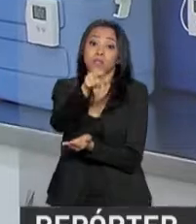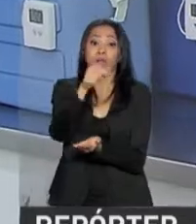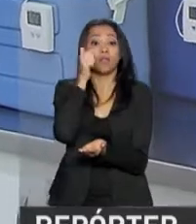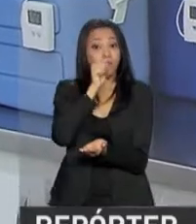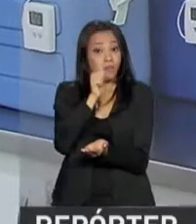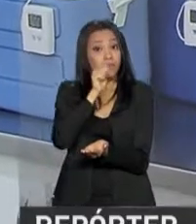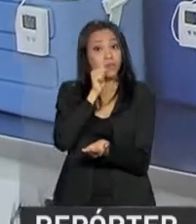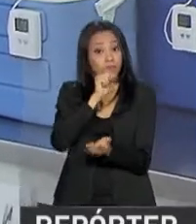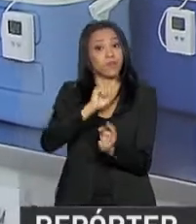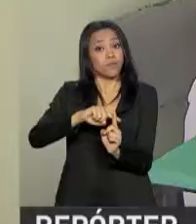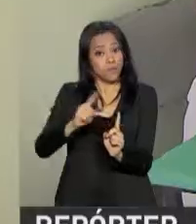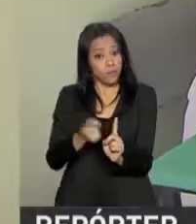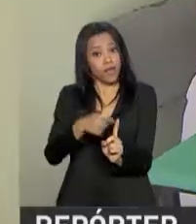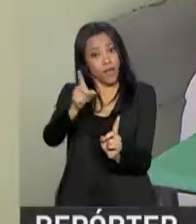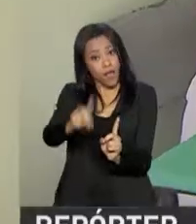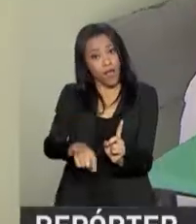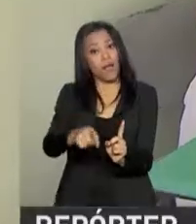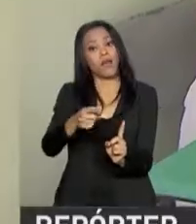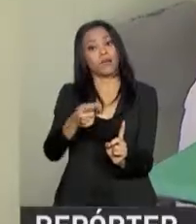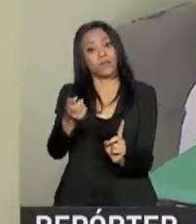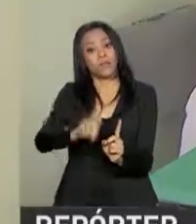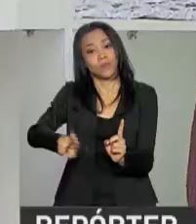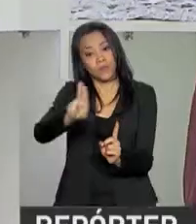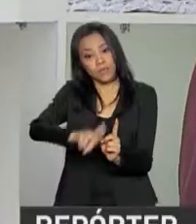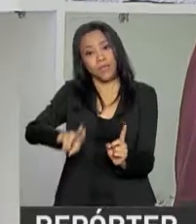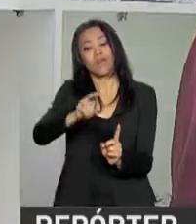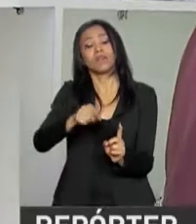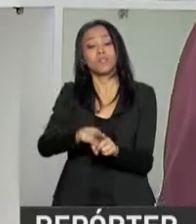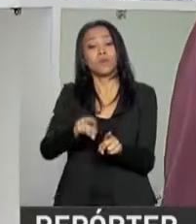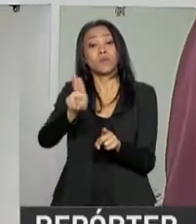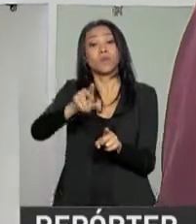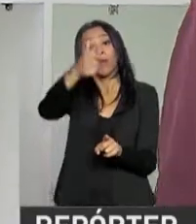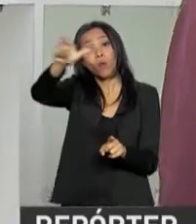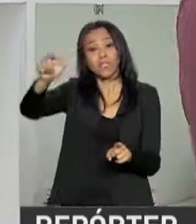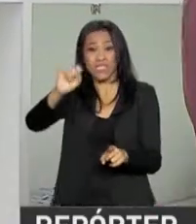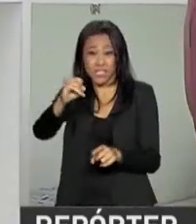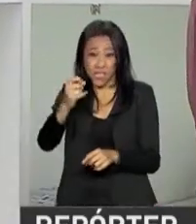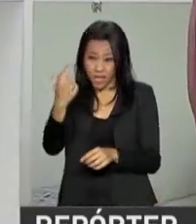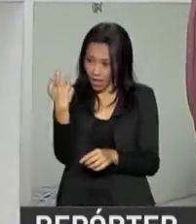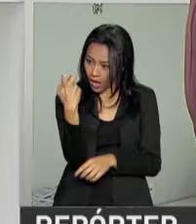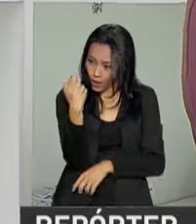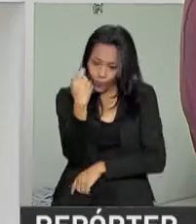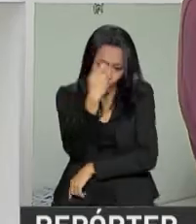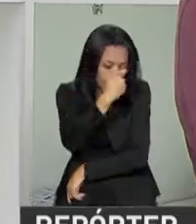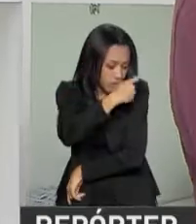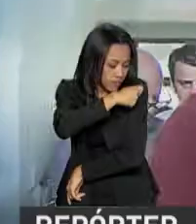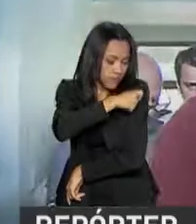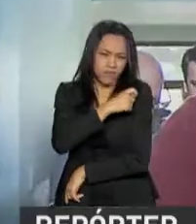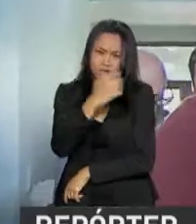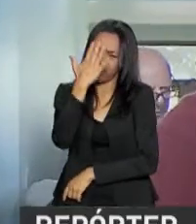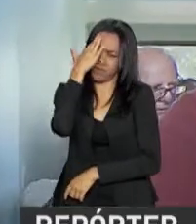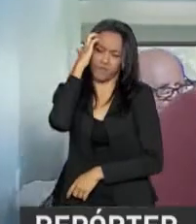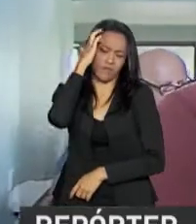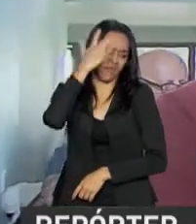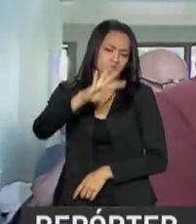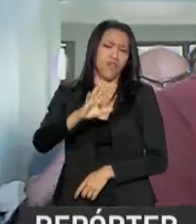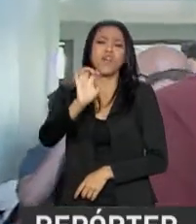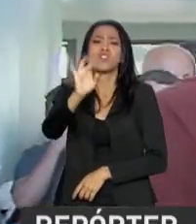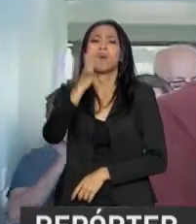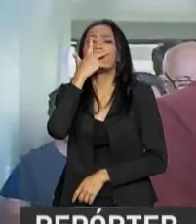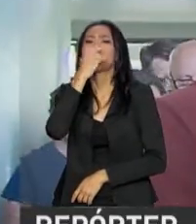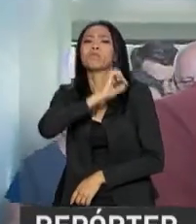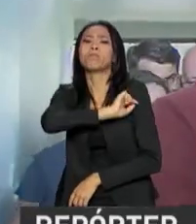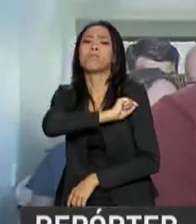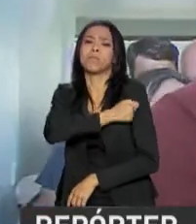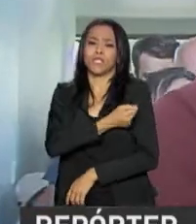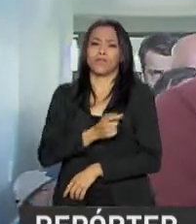ser utilizados para imunizar as demais pessoas e se o medo é da agulha pode ficar despreocupado não só o esquerdino